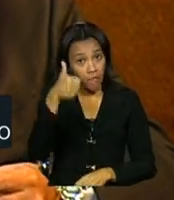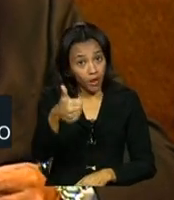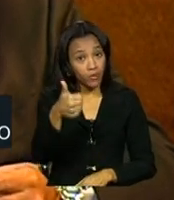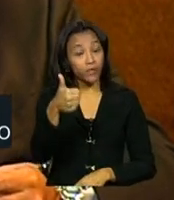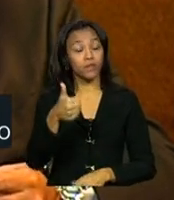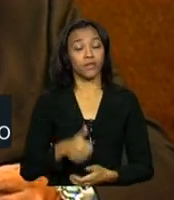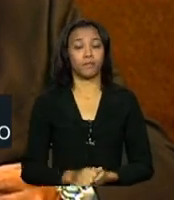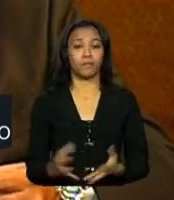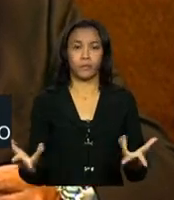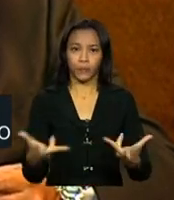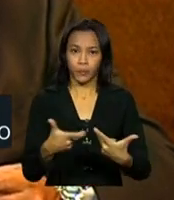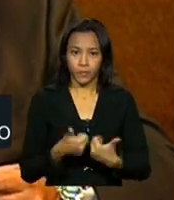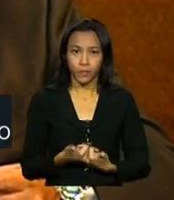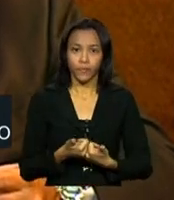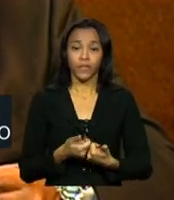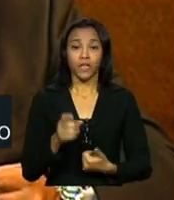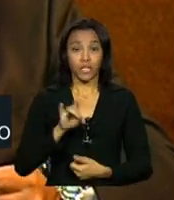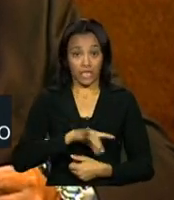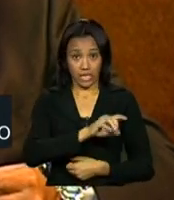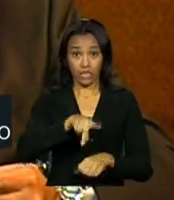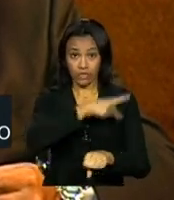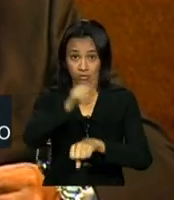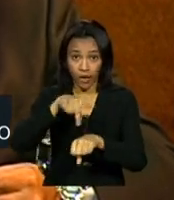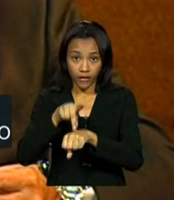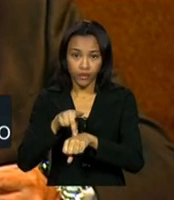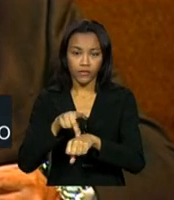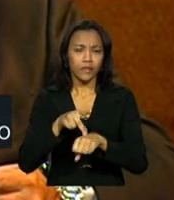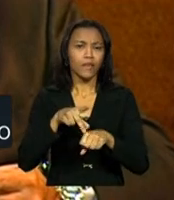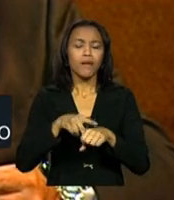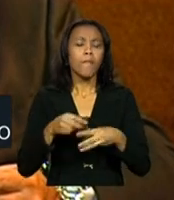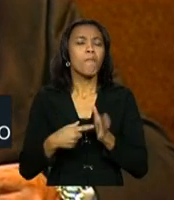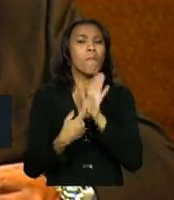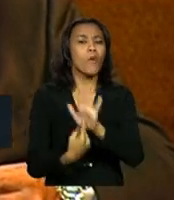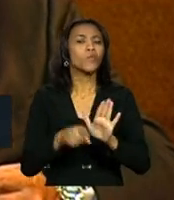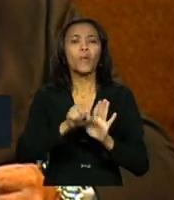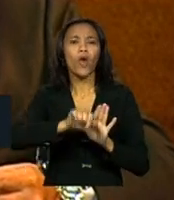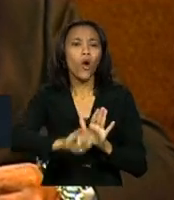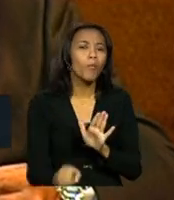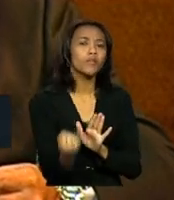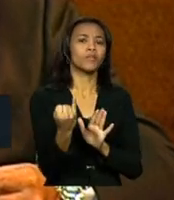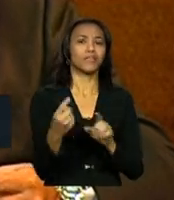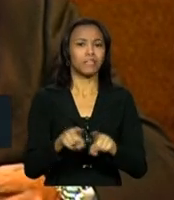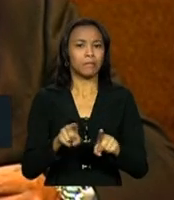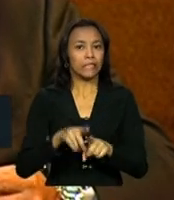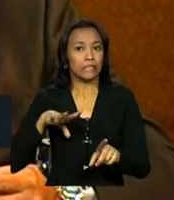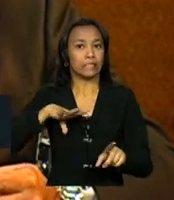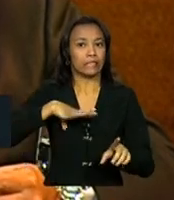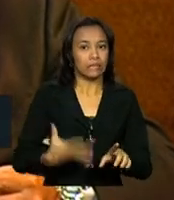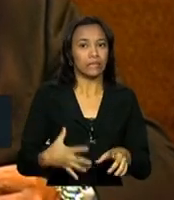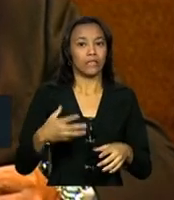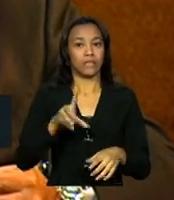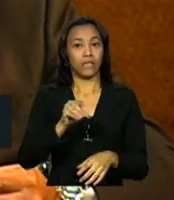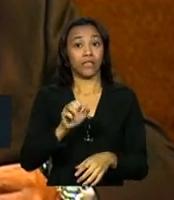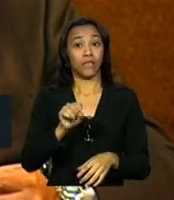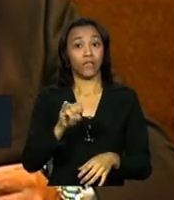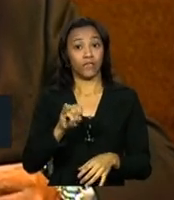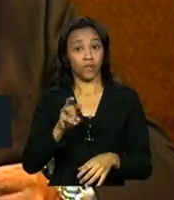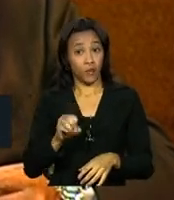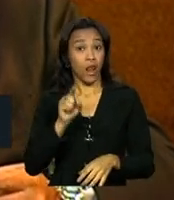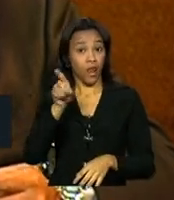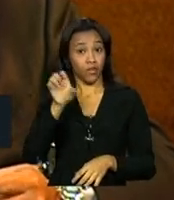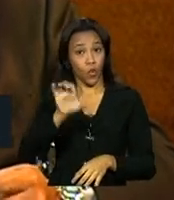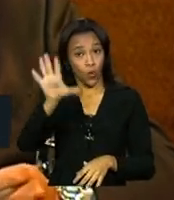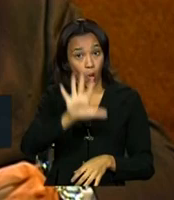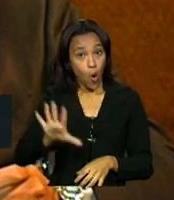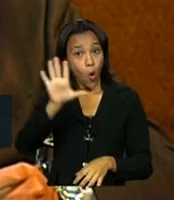regulação nos diversos países apresenta oportunidades mas também desafios na Europa o Reino